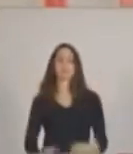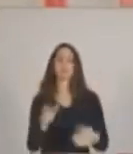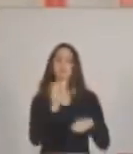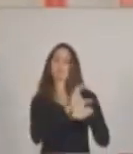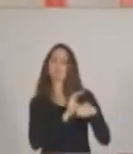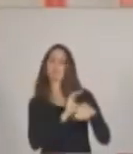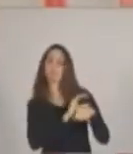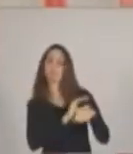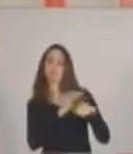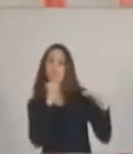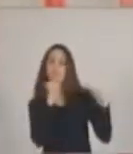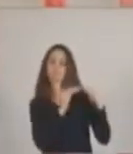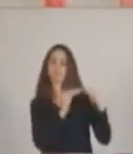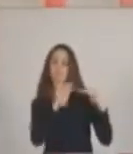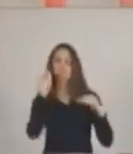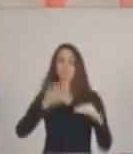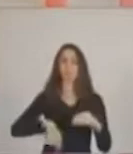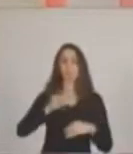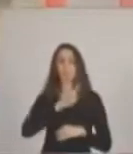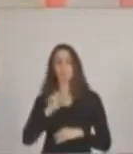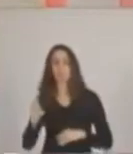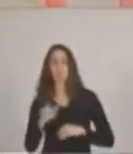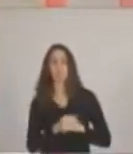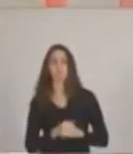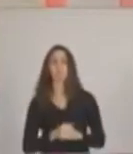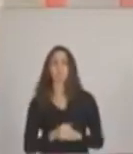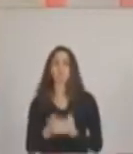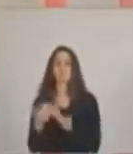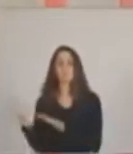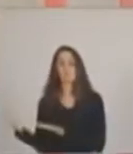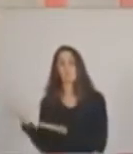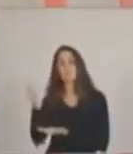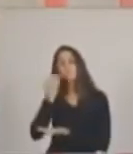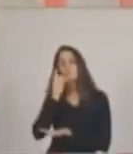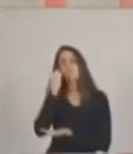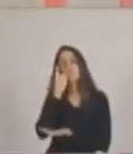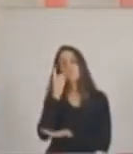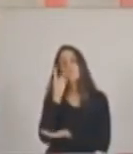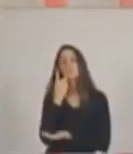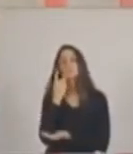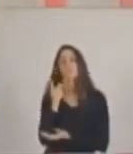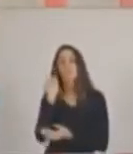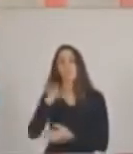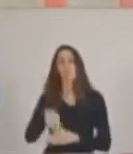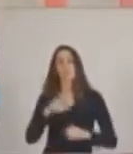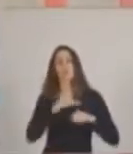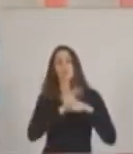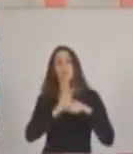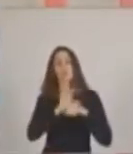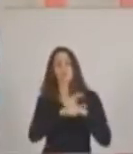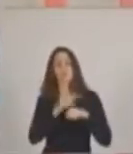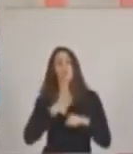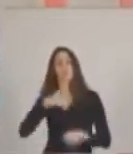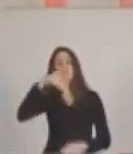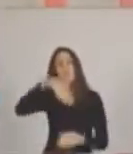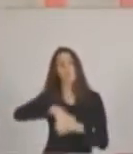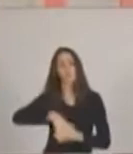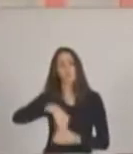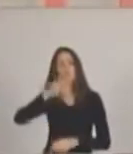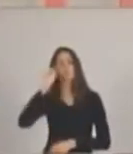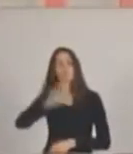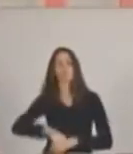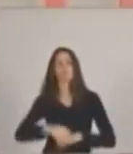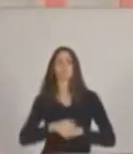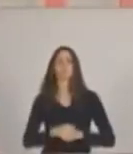é? Deputado Marcelo, por fim, ele declarou pela constitucionalidade, e é com a constitucionalidade que eu voto, que eu quero